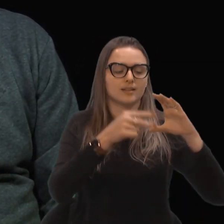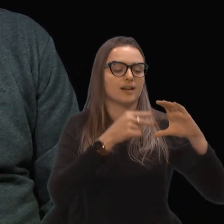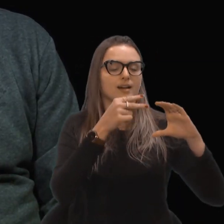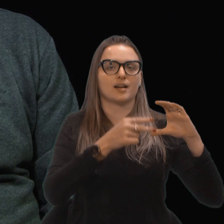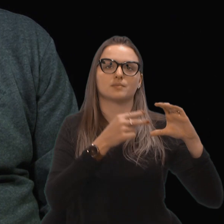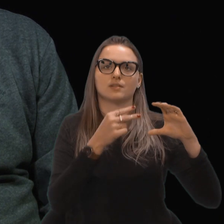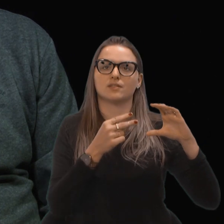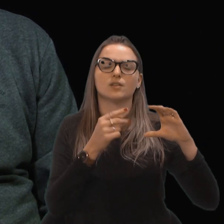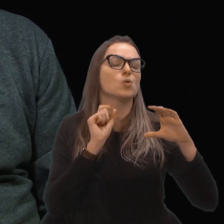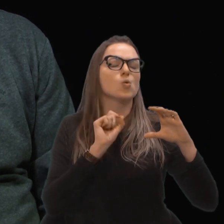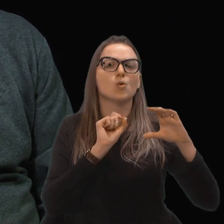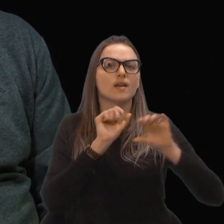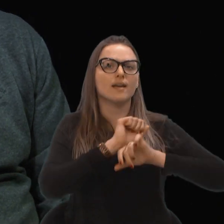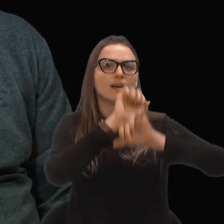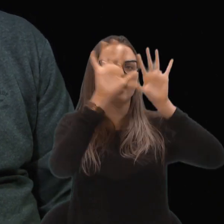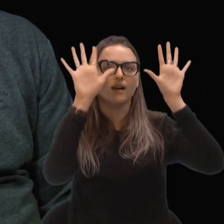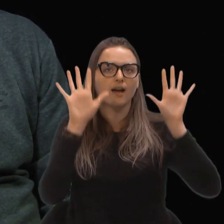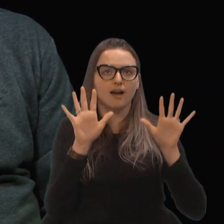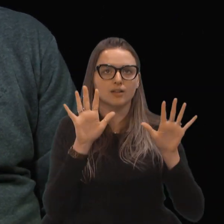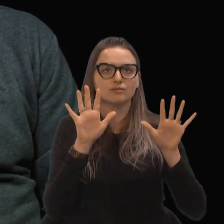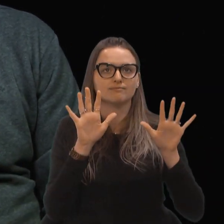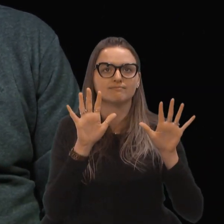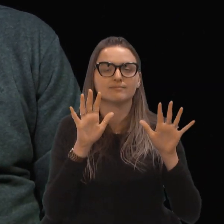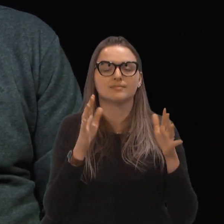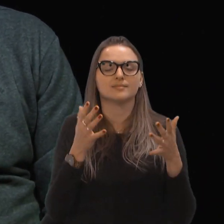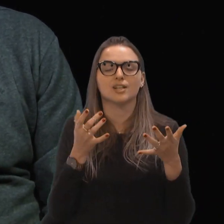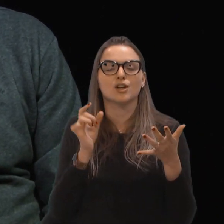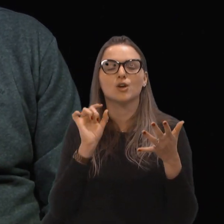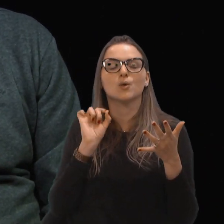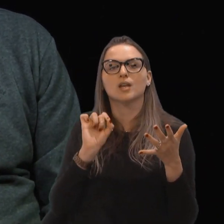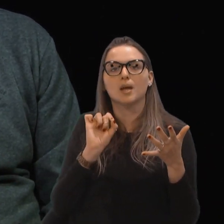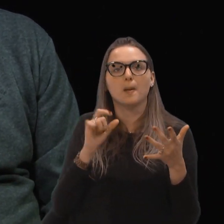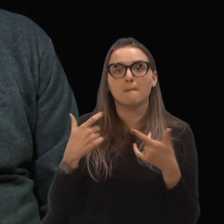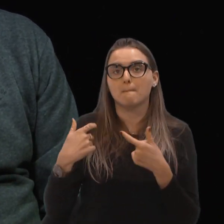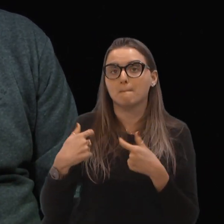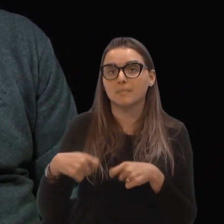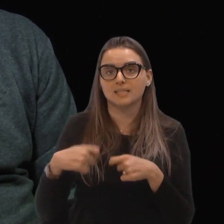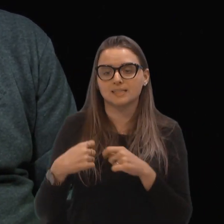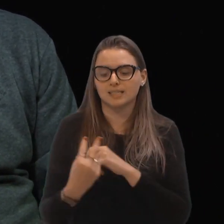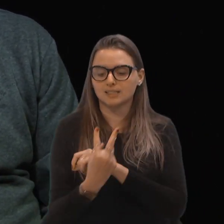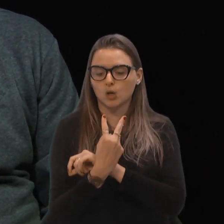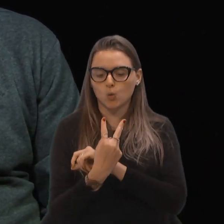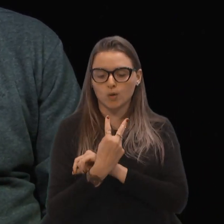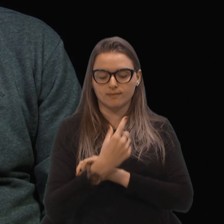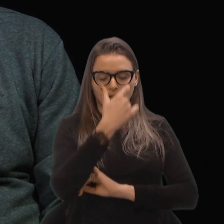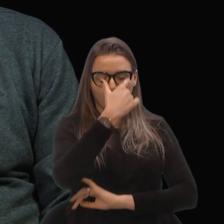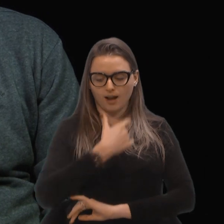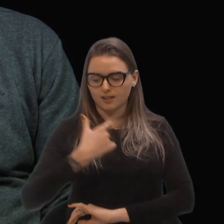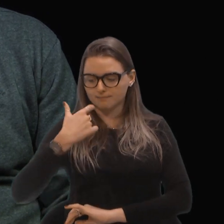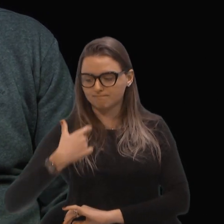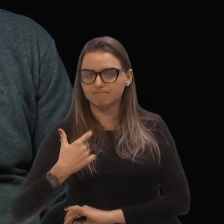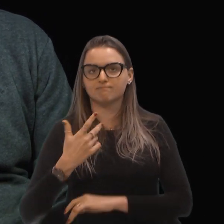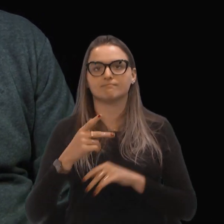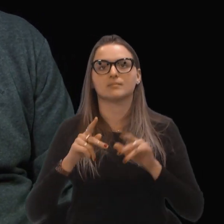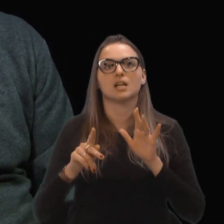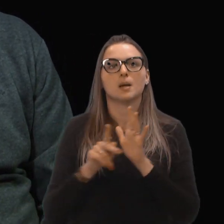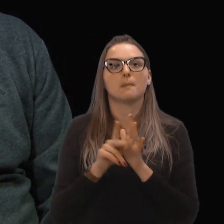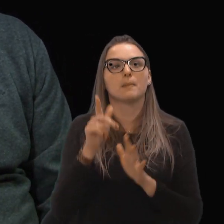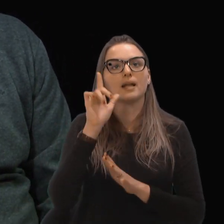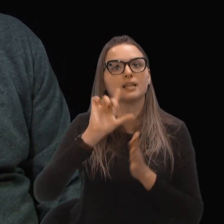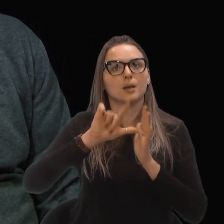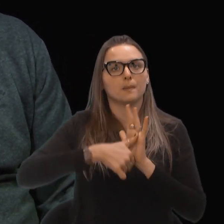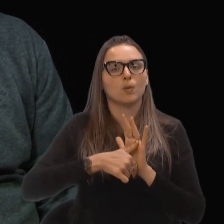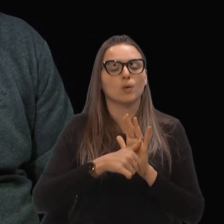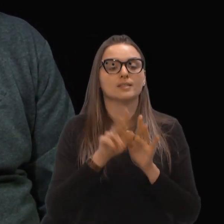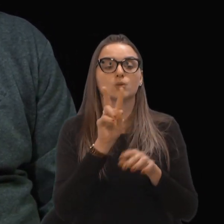na Câmara ficou bastante claro essa mensagem de que é preciso cuidar de si